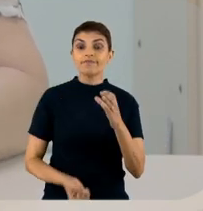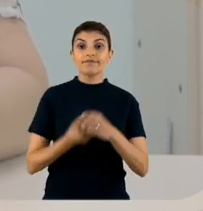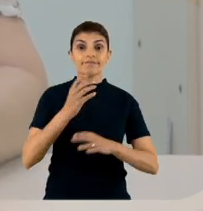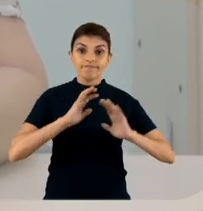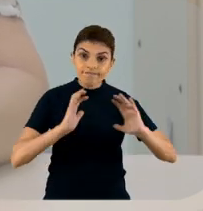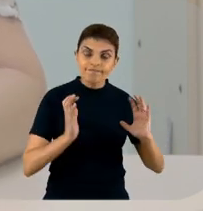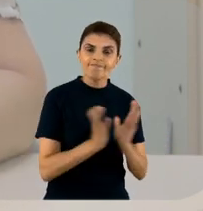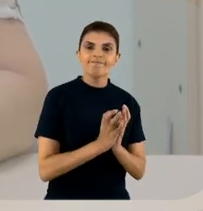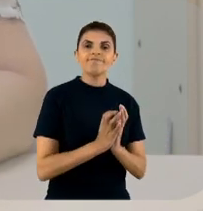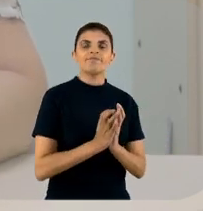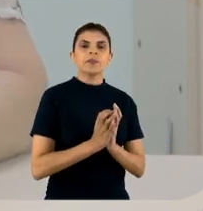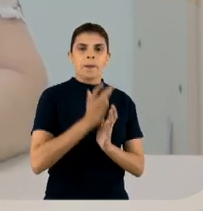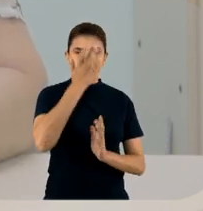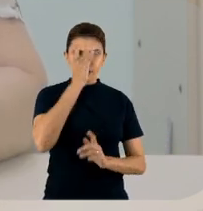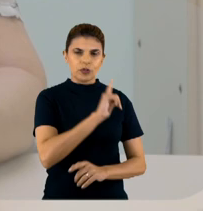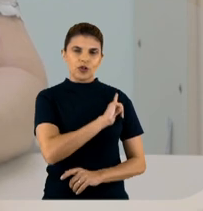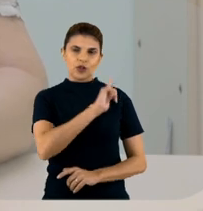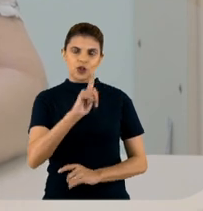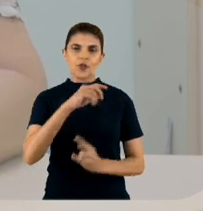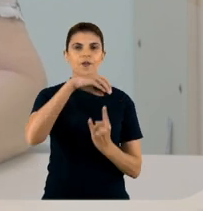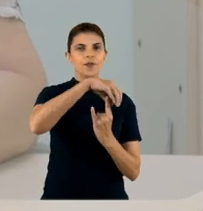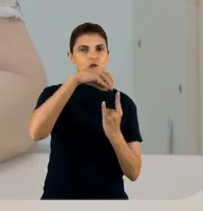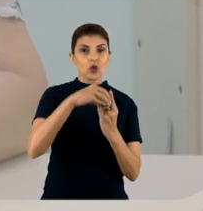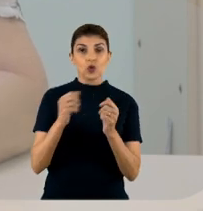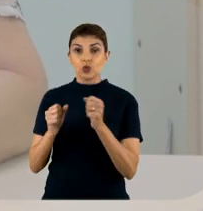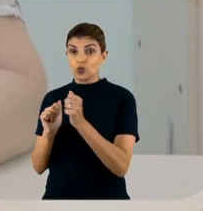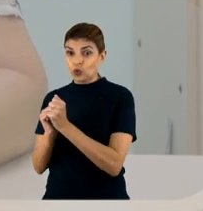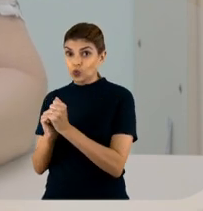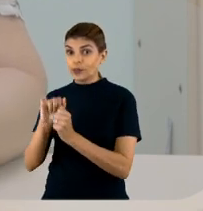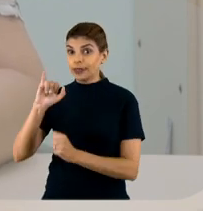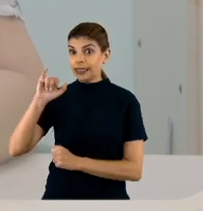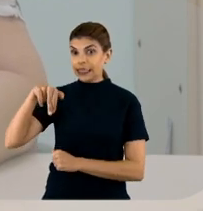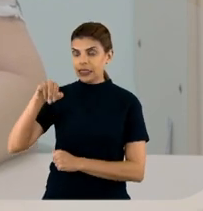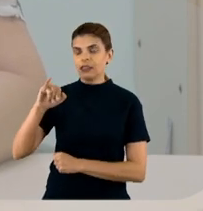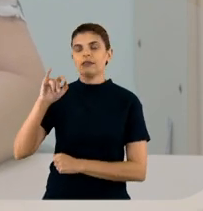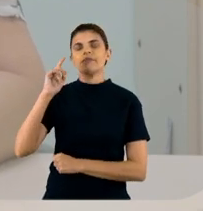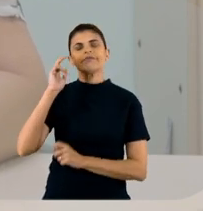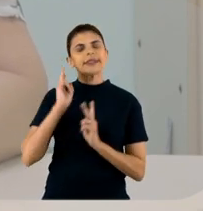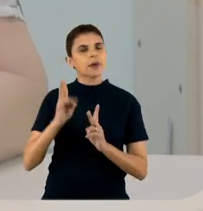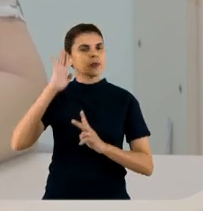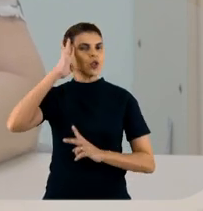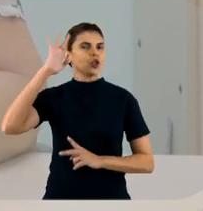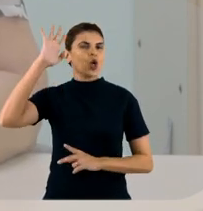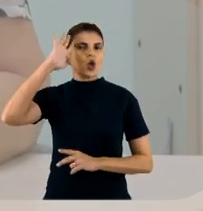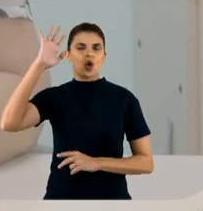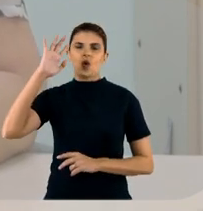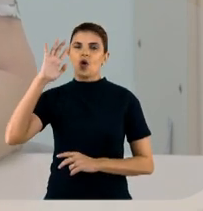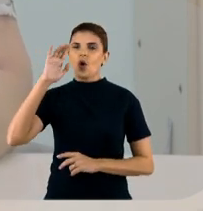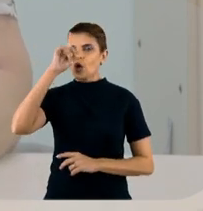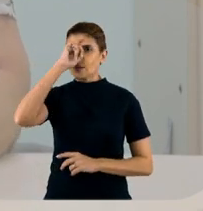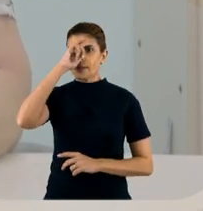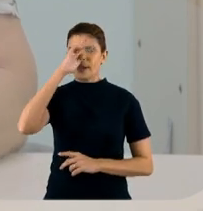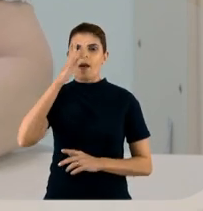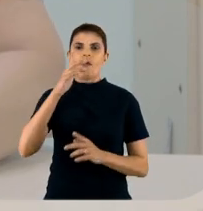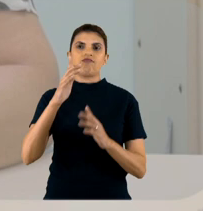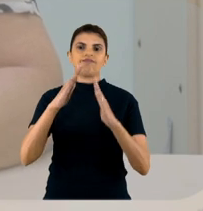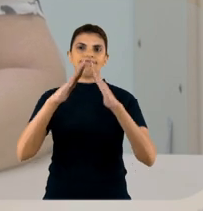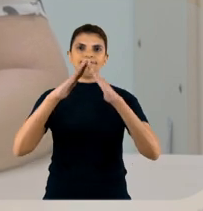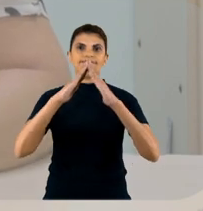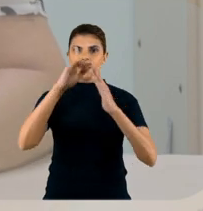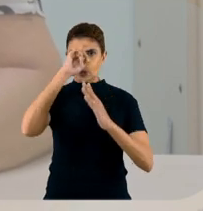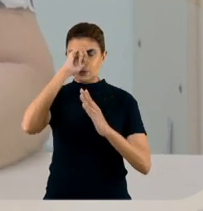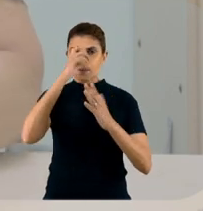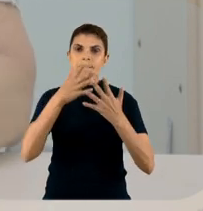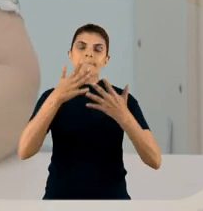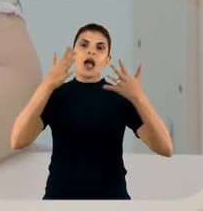partiu da própria Cúpula da que sempre sonhou tem um hital maior e eh